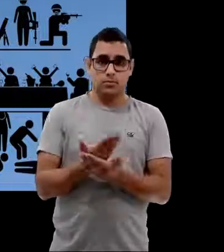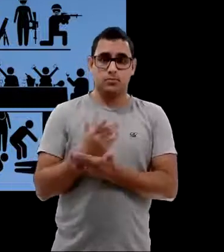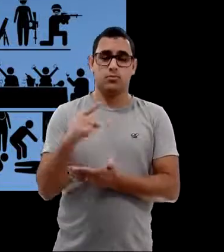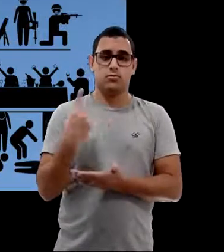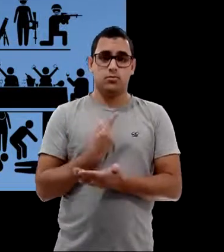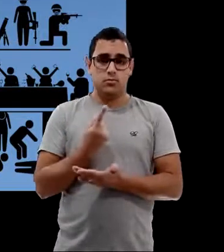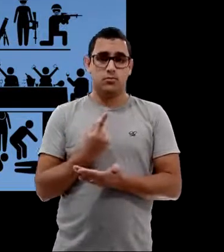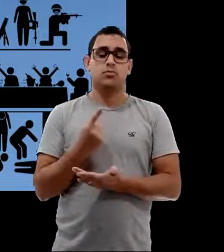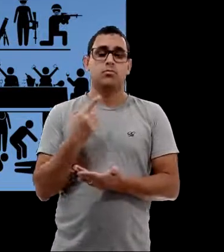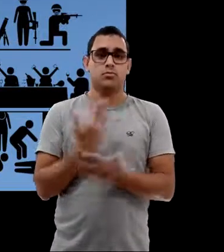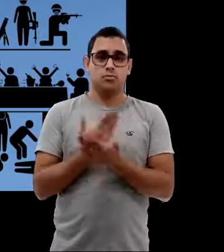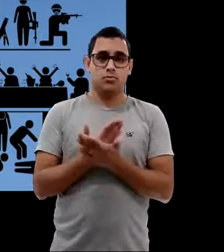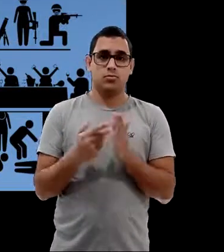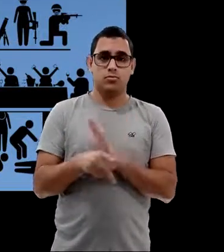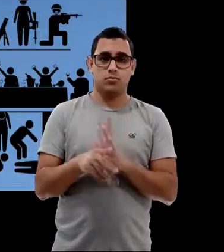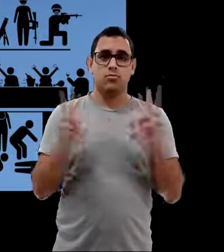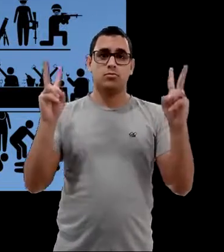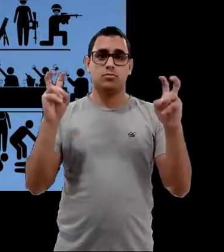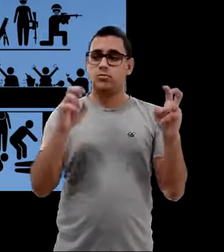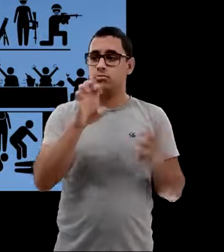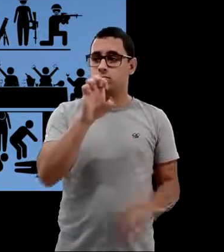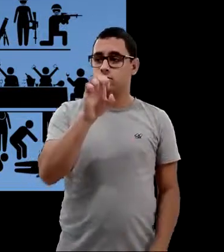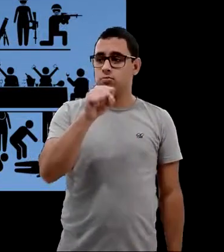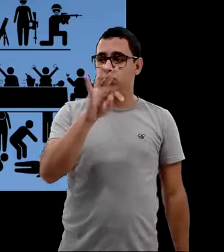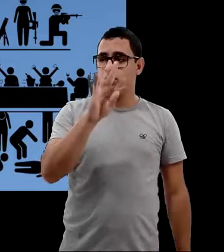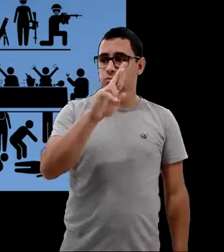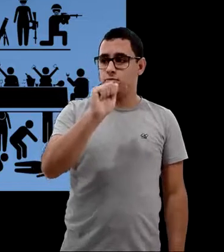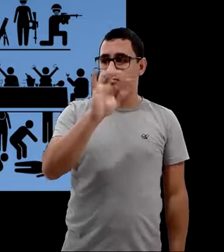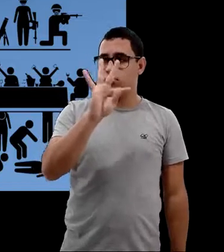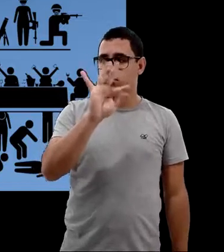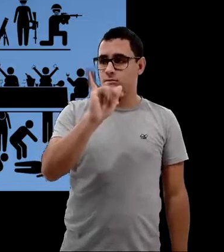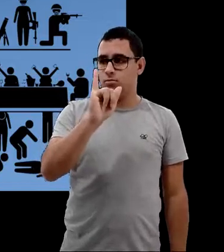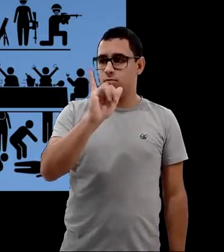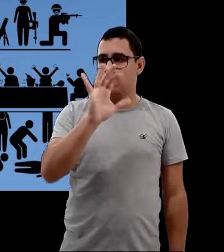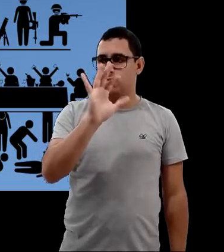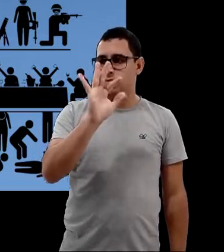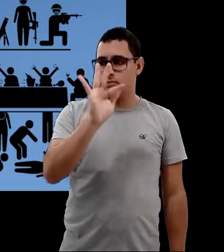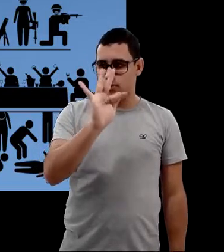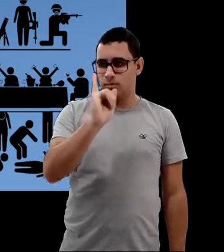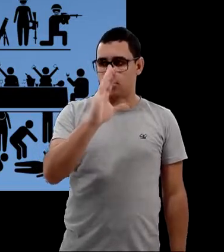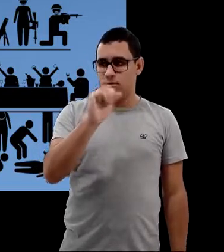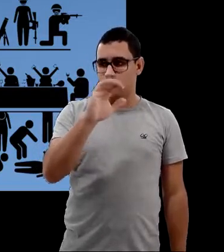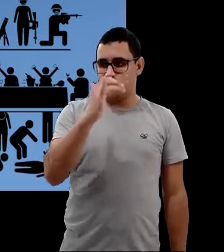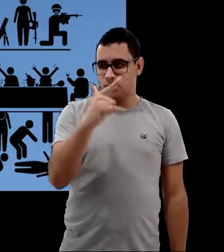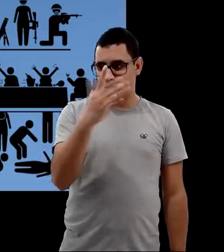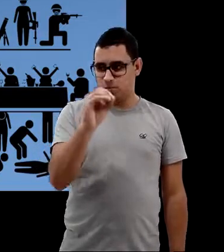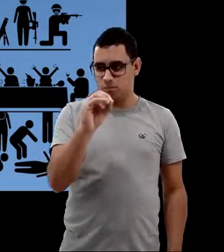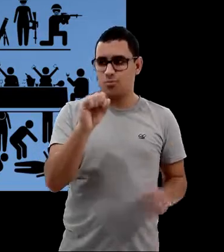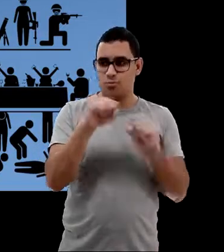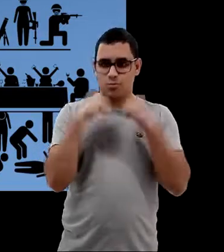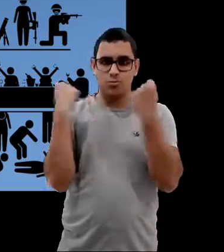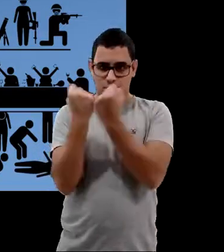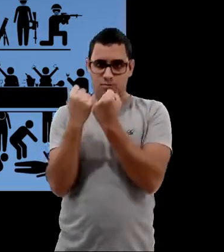Nessa aula vamos estudar sobre a estratificação social. Nessa primeira imagem nós podemos observar uma ilustração